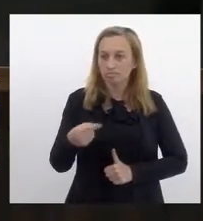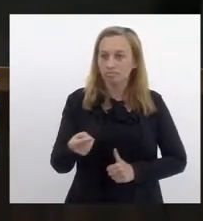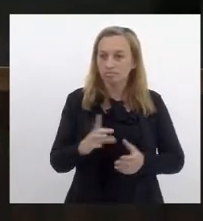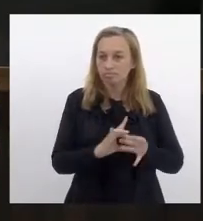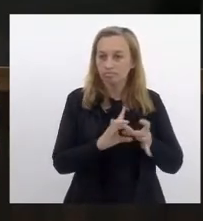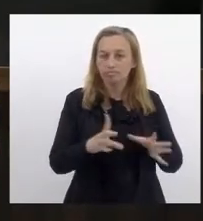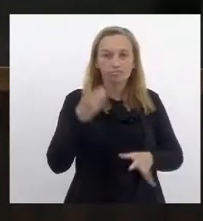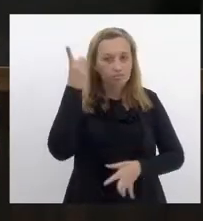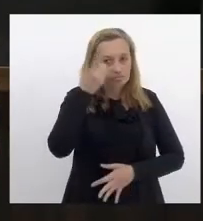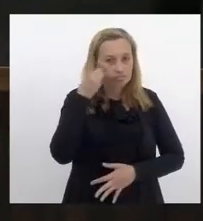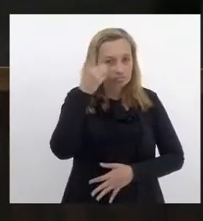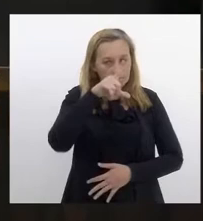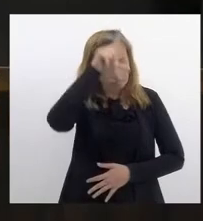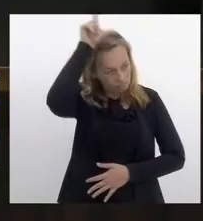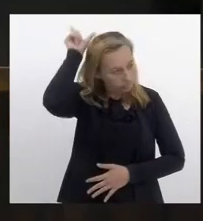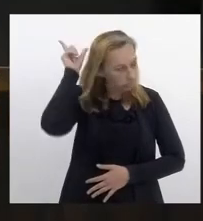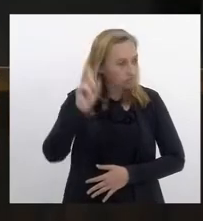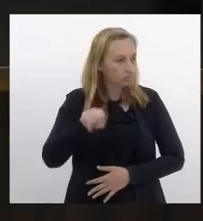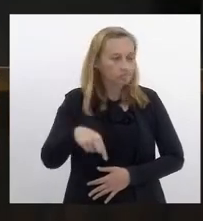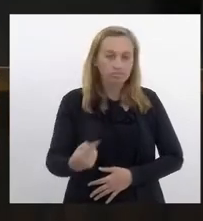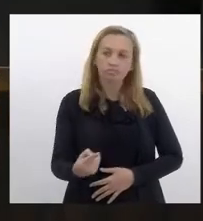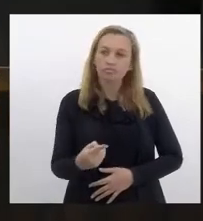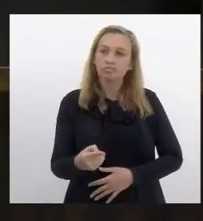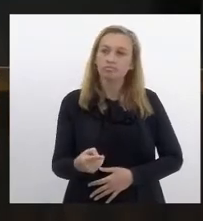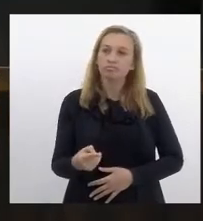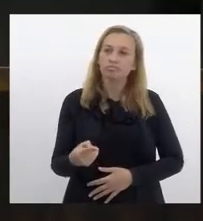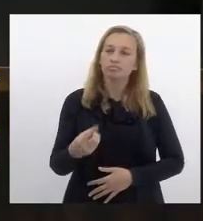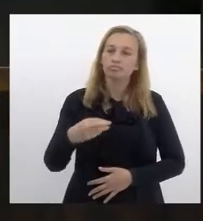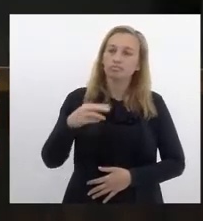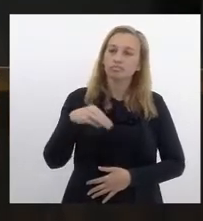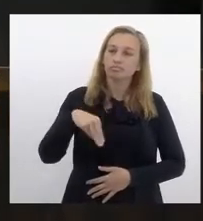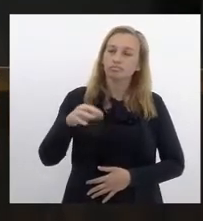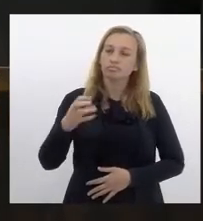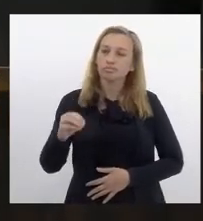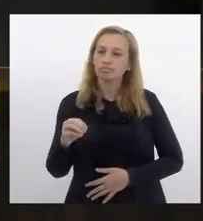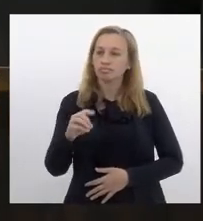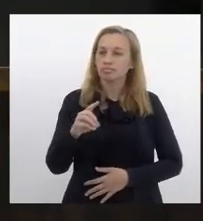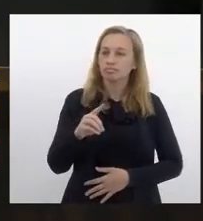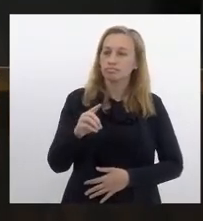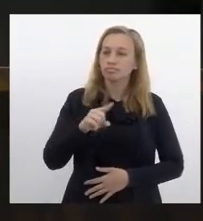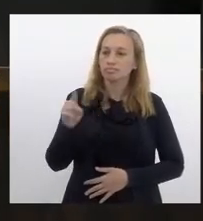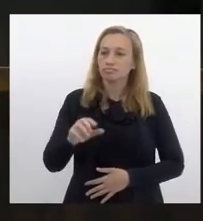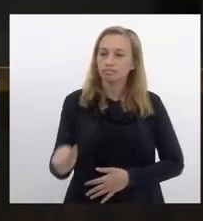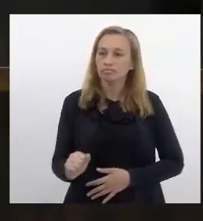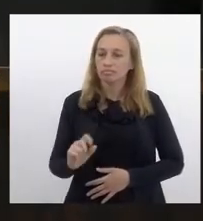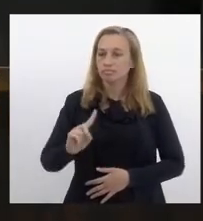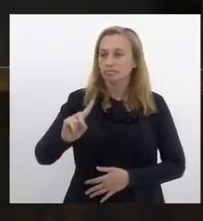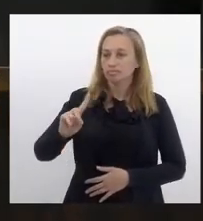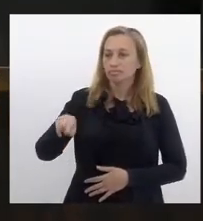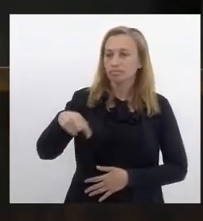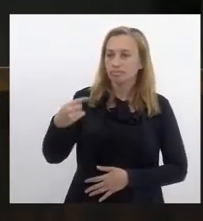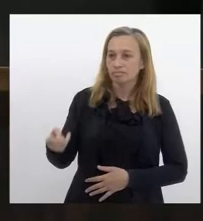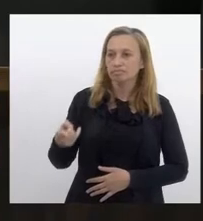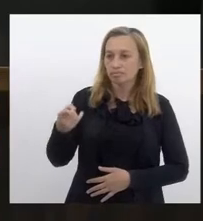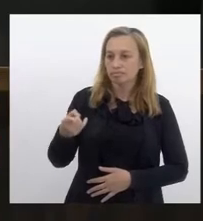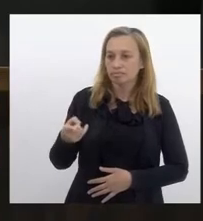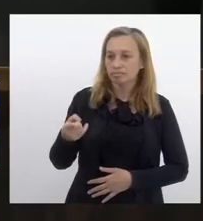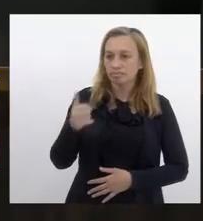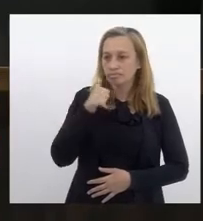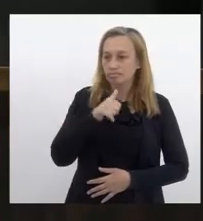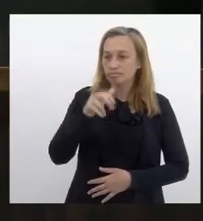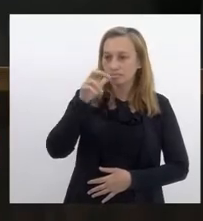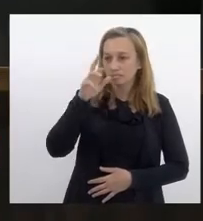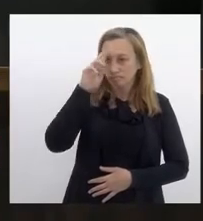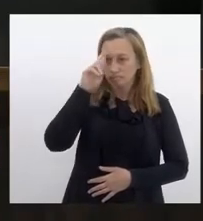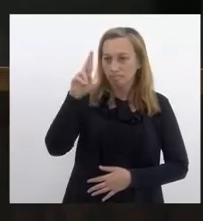deputado Luiz. Em seguida, Marcelo, Zaca e depois Vossa Excelência fará a